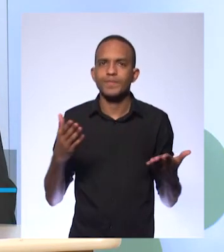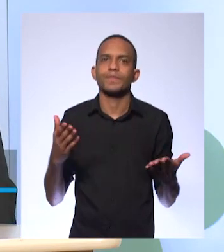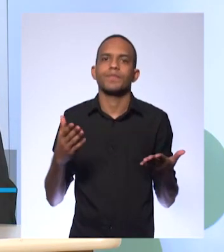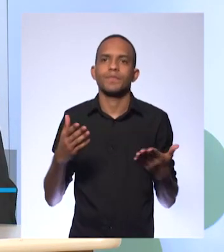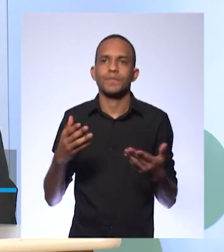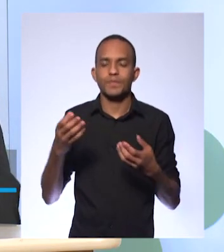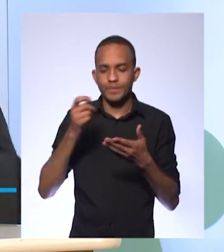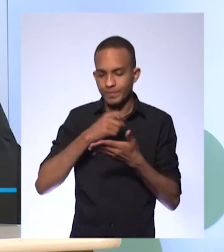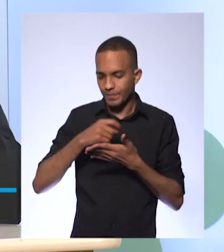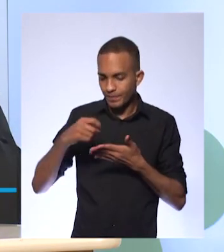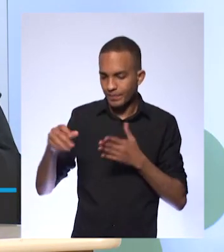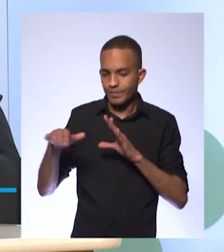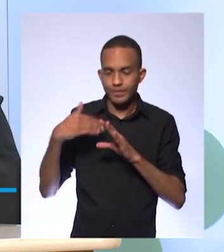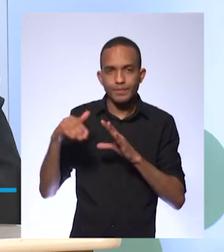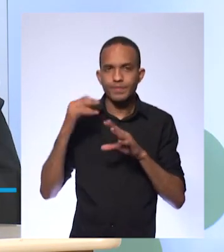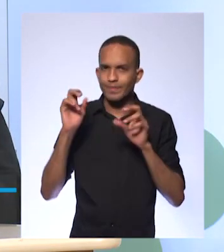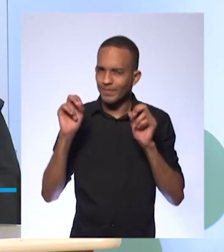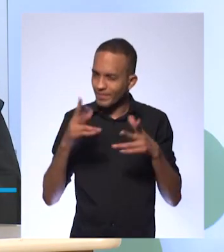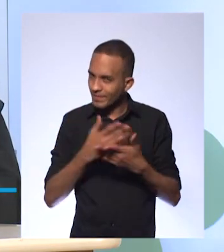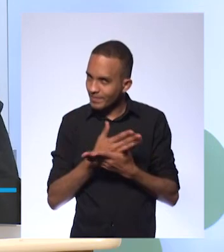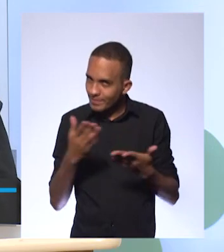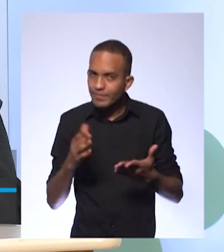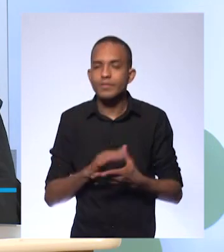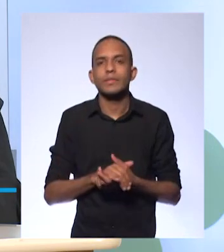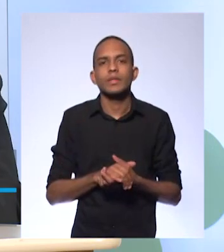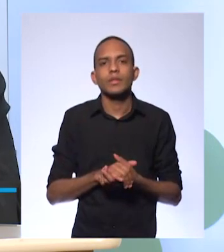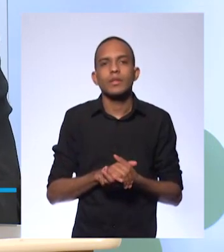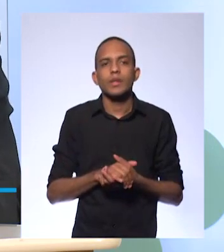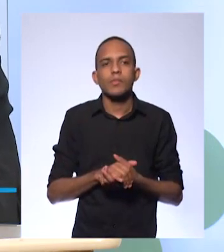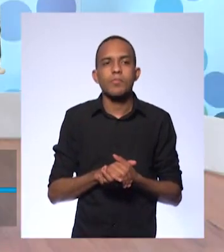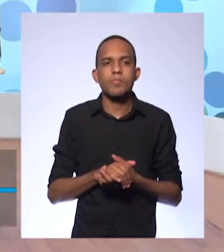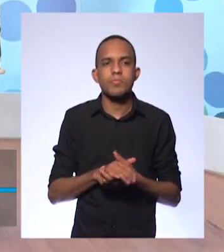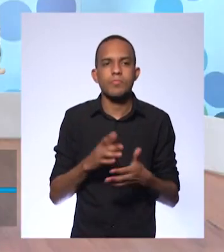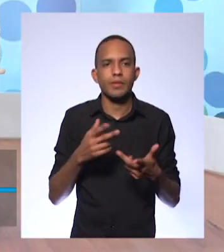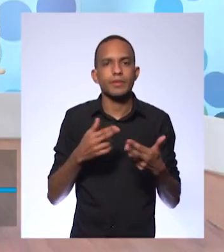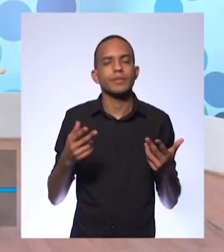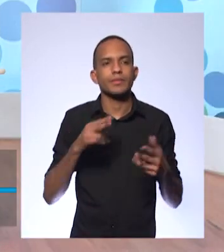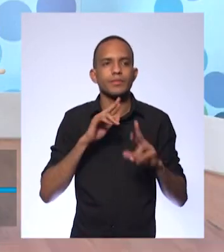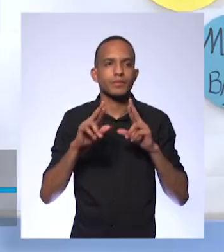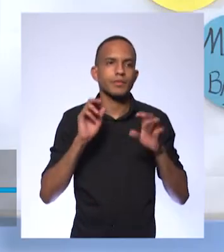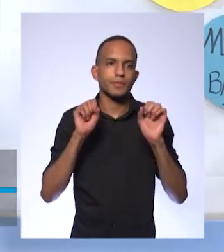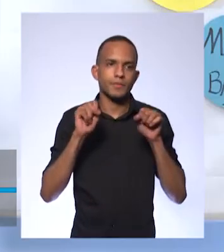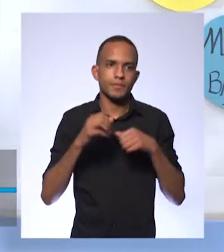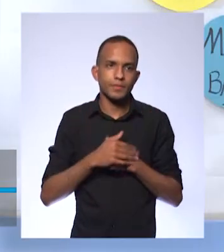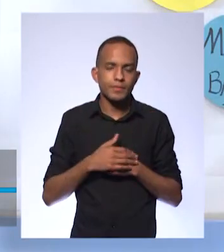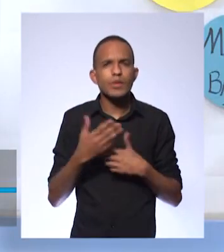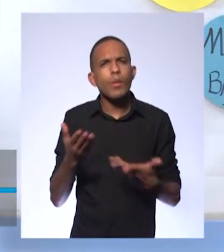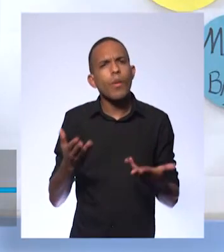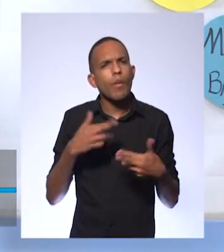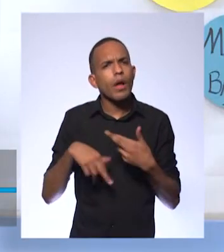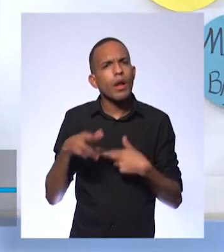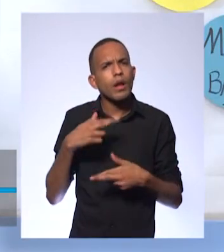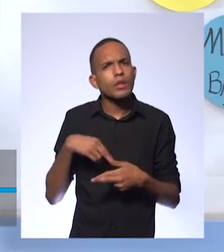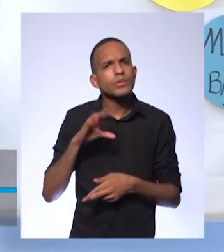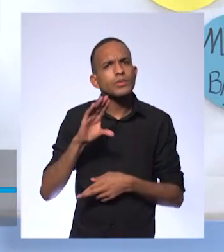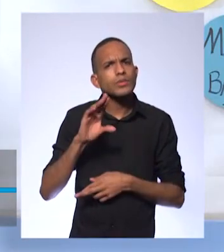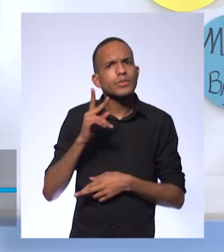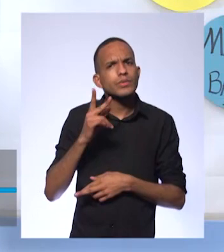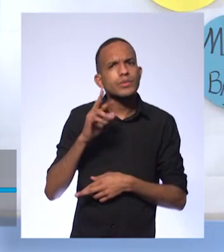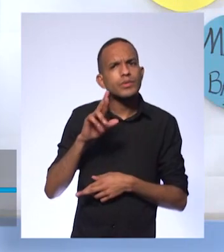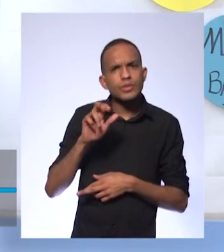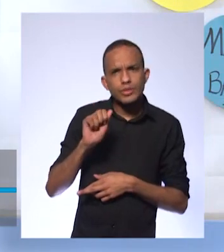nos escrevendo. Tá legal, garotada? Mas a maioria colocou sim, Sim, professora. então vamos lá. Qual é a relação do charque